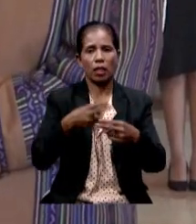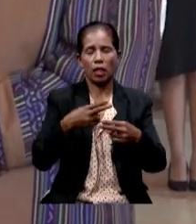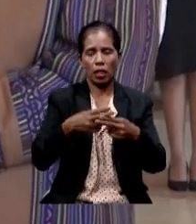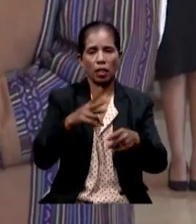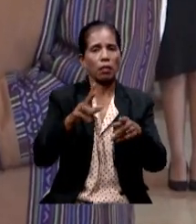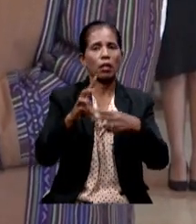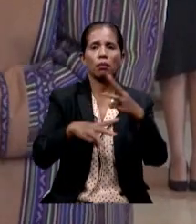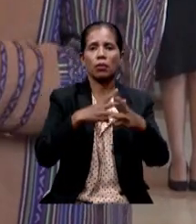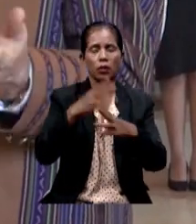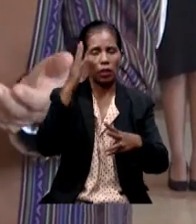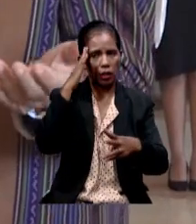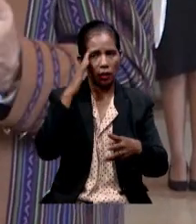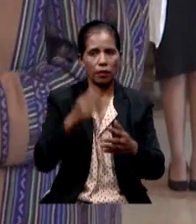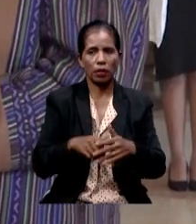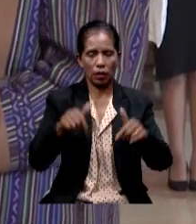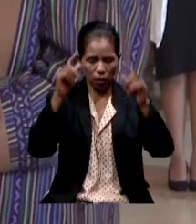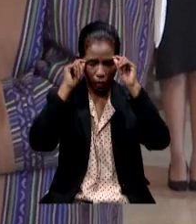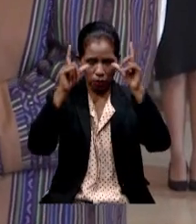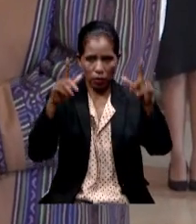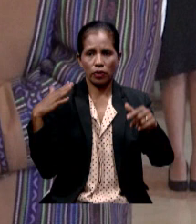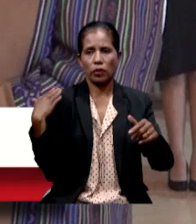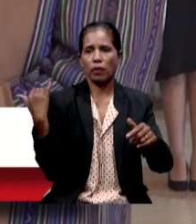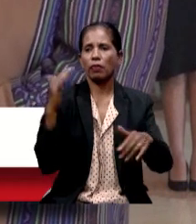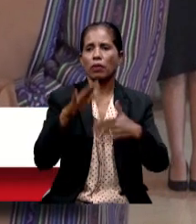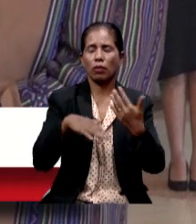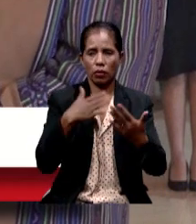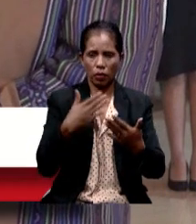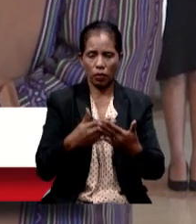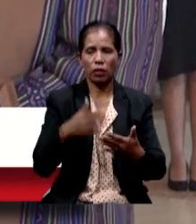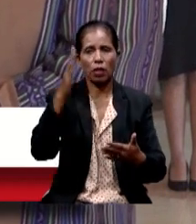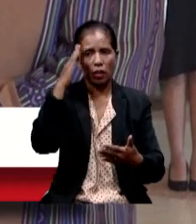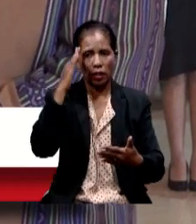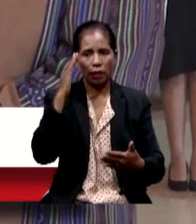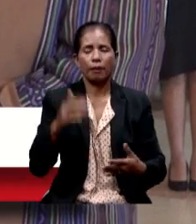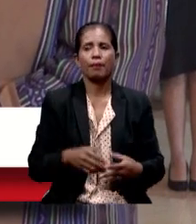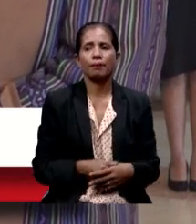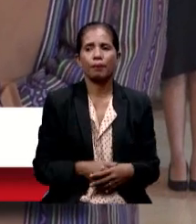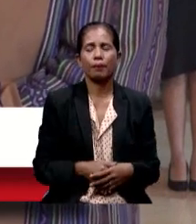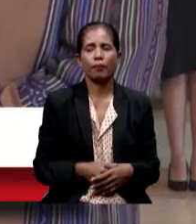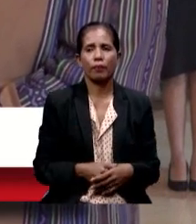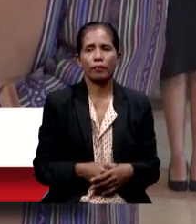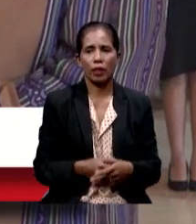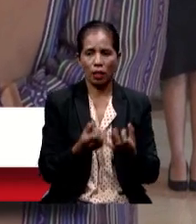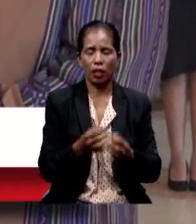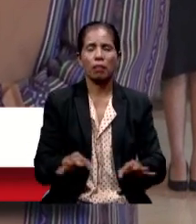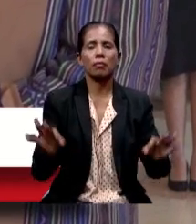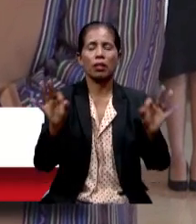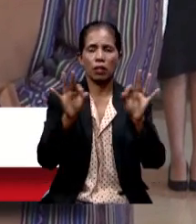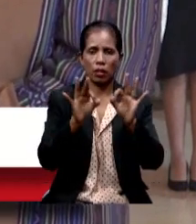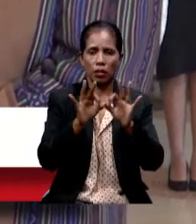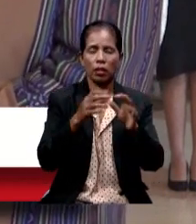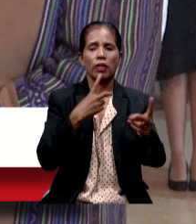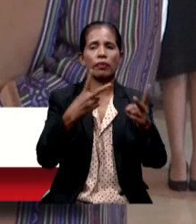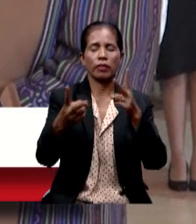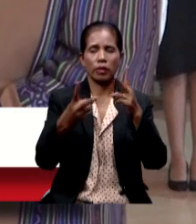conhece. E a Timor Leste, jovem será, conhece. E importante a